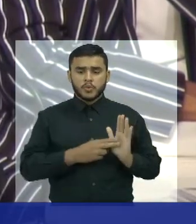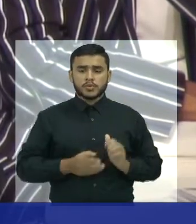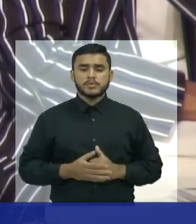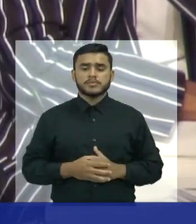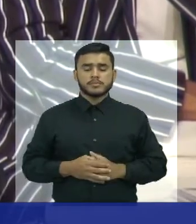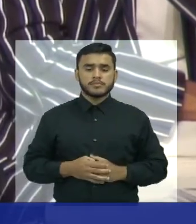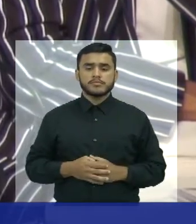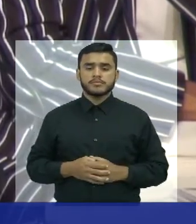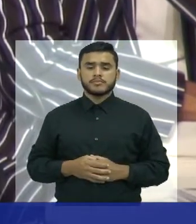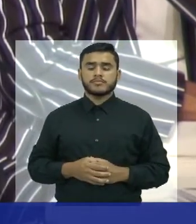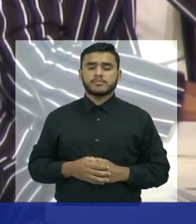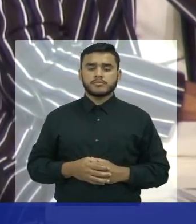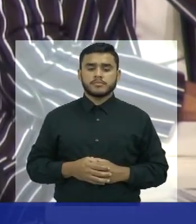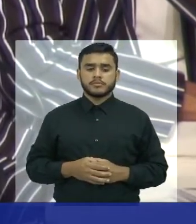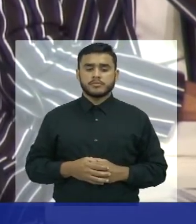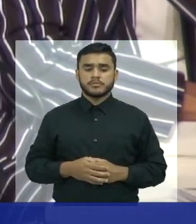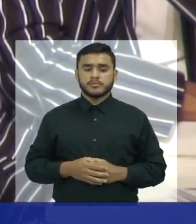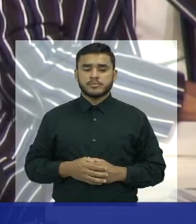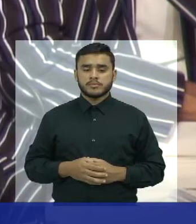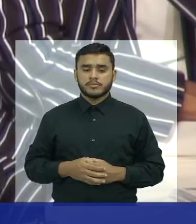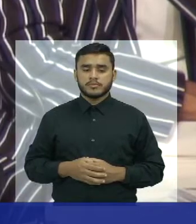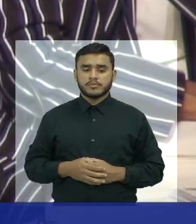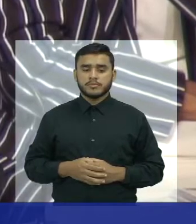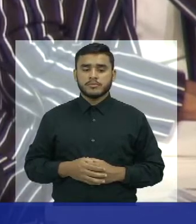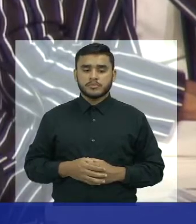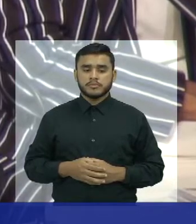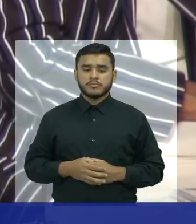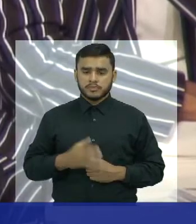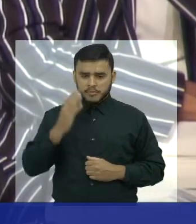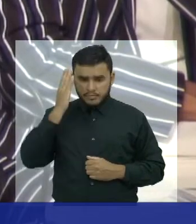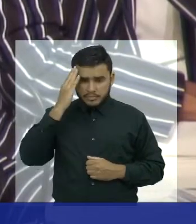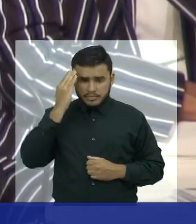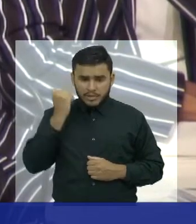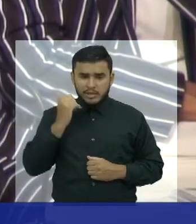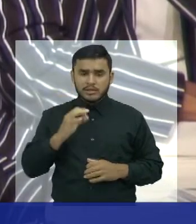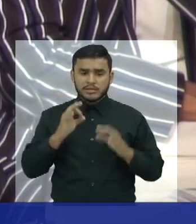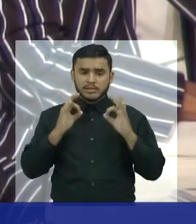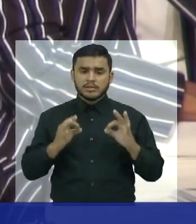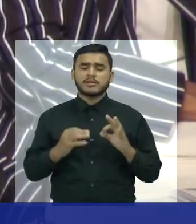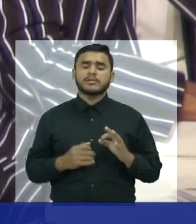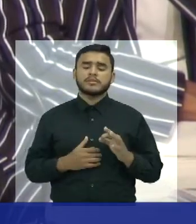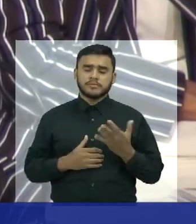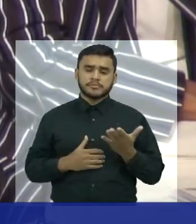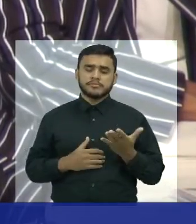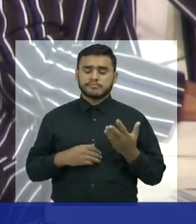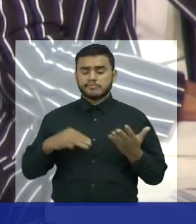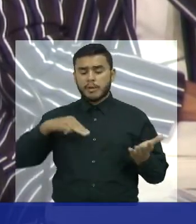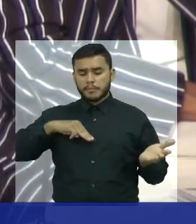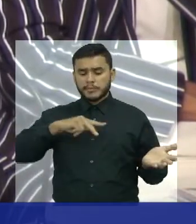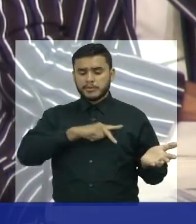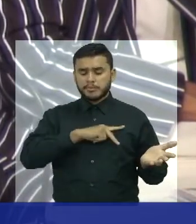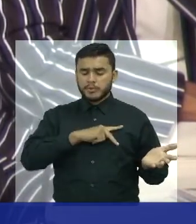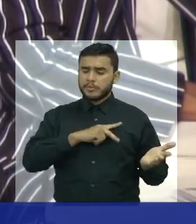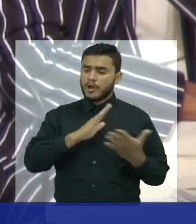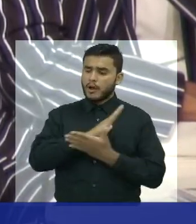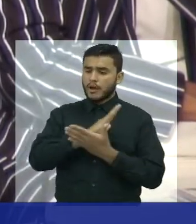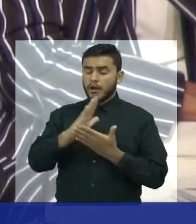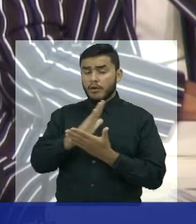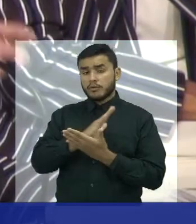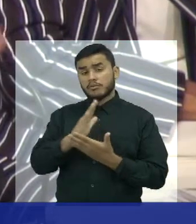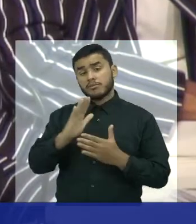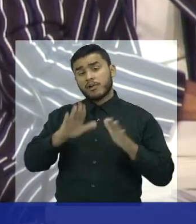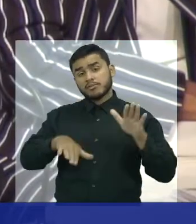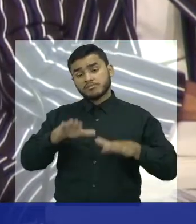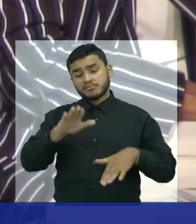Isso, claro, a gente recebe até questionamentos do próprio Ministério Público, porque, e